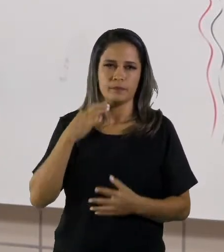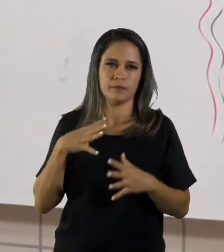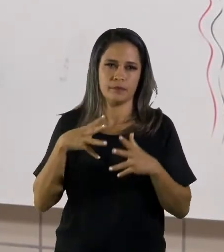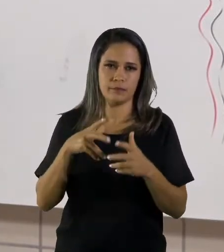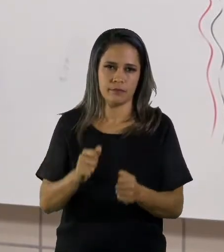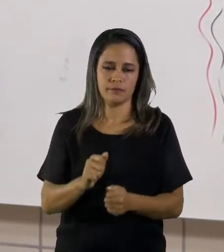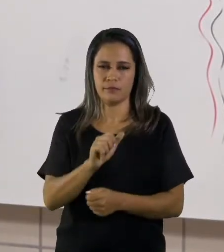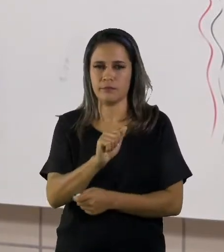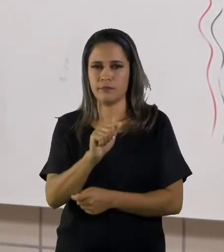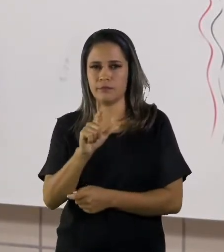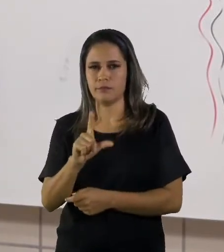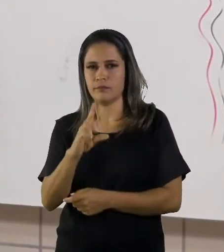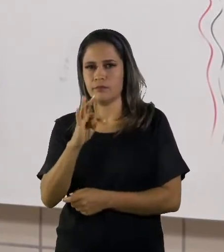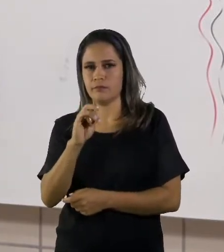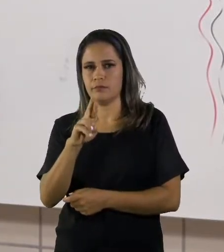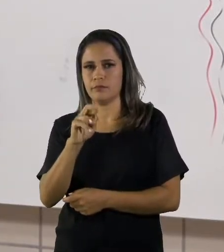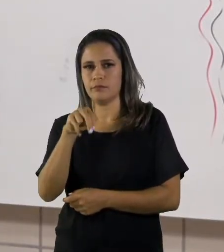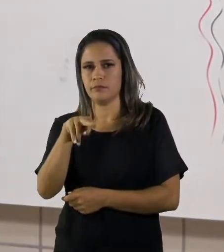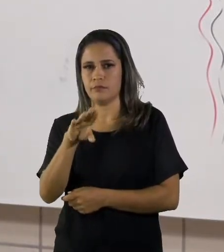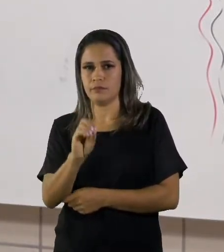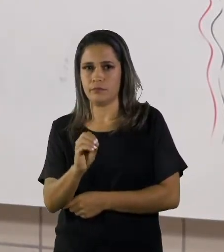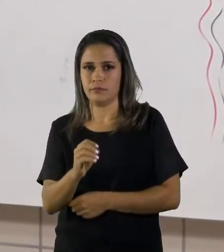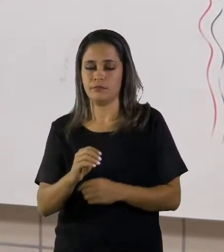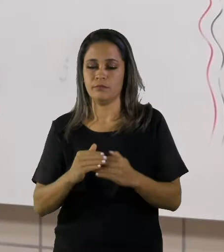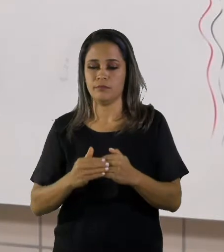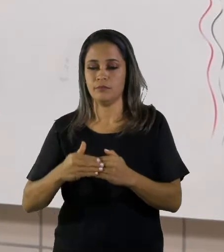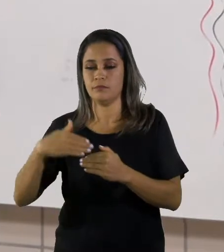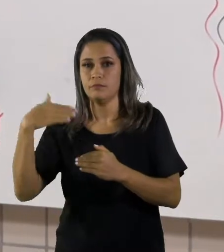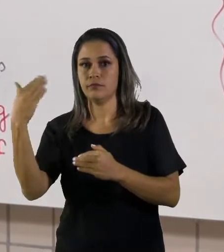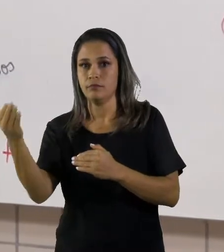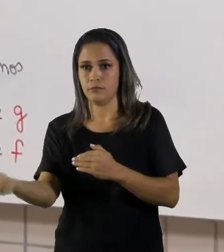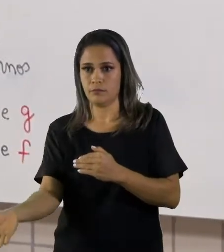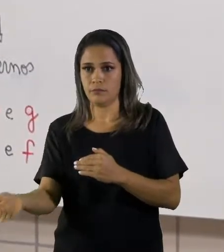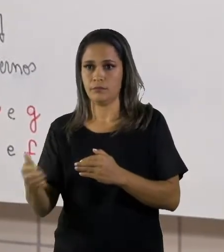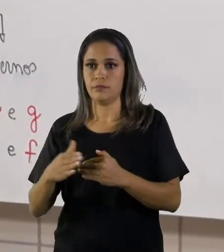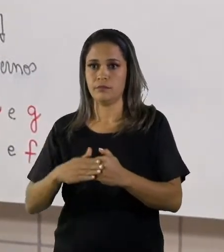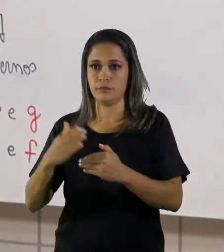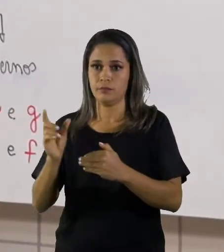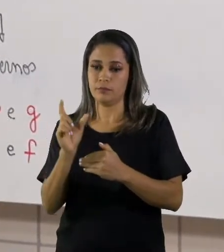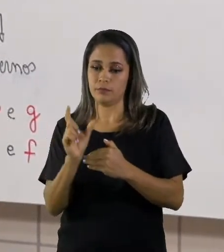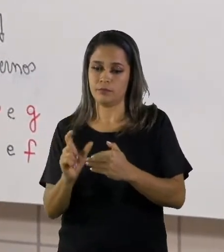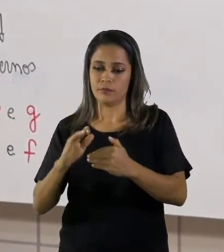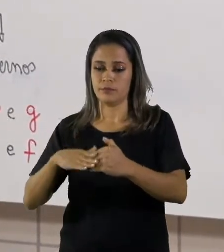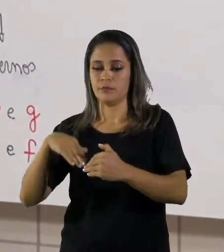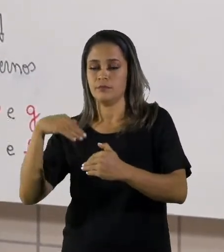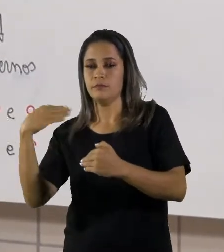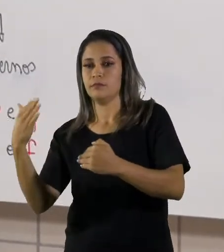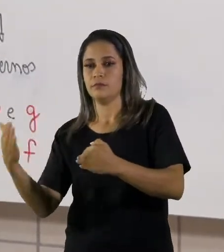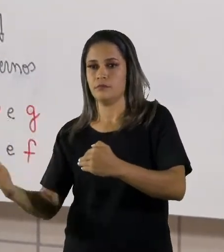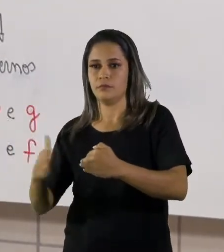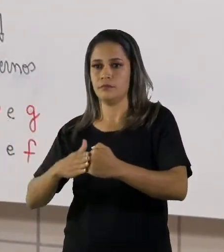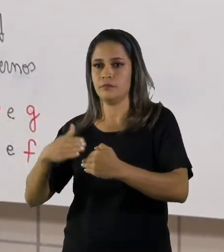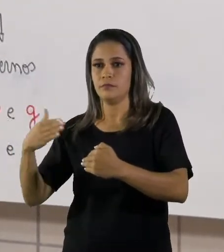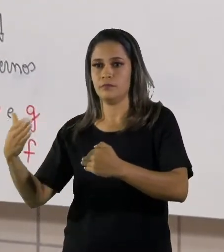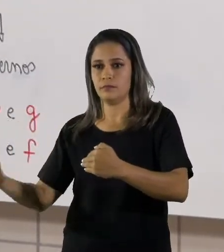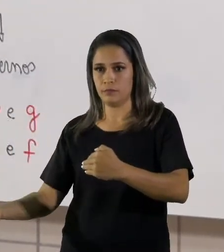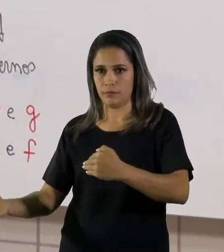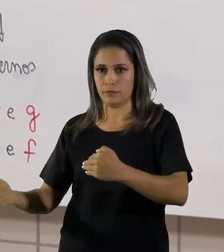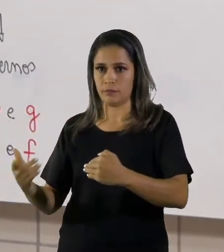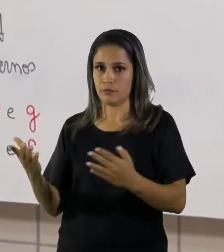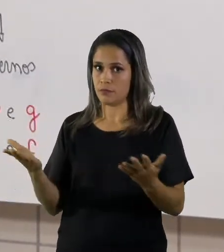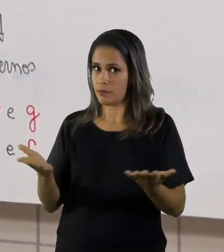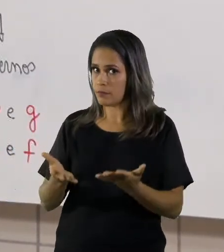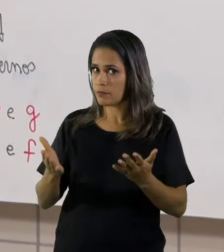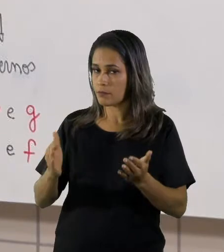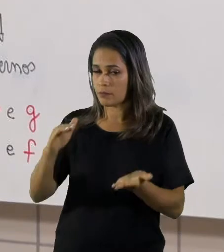é alterno e externo. A palavra externo quer dizer do lado de fora. Então, eu não vou tomar